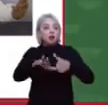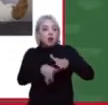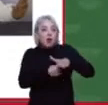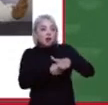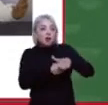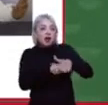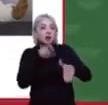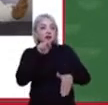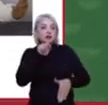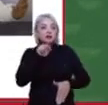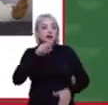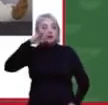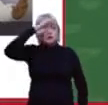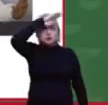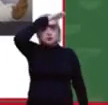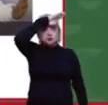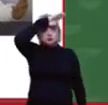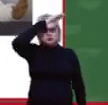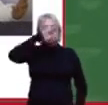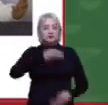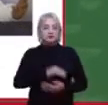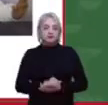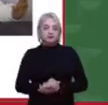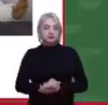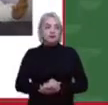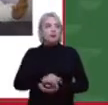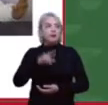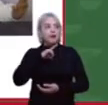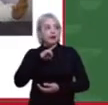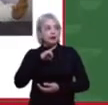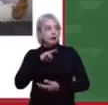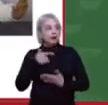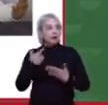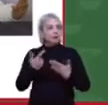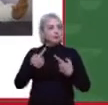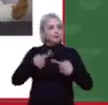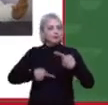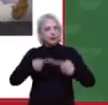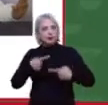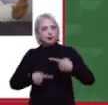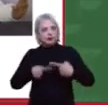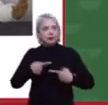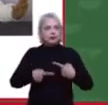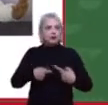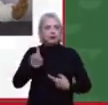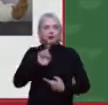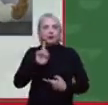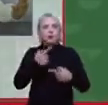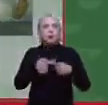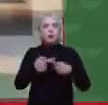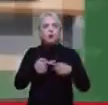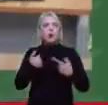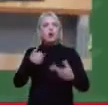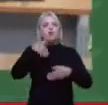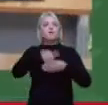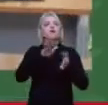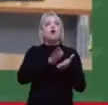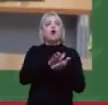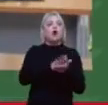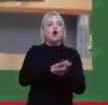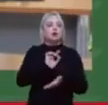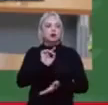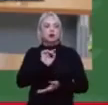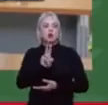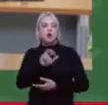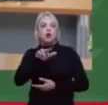Bolsonaro, diz ele, né? Que teve conotações políticas, né? Não por causa do tema do voto impresso